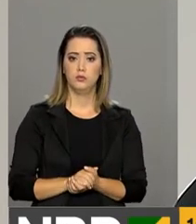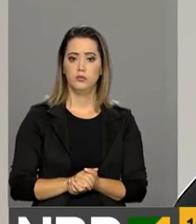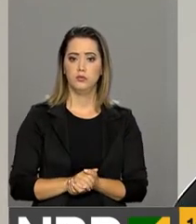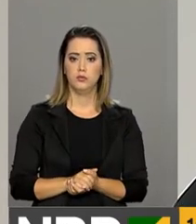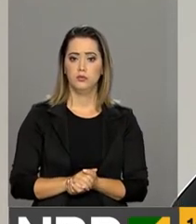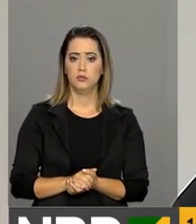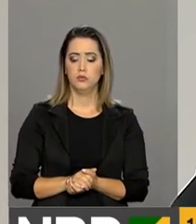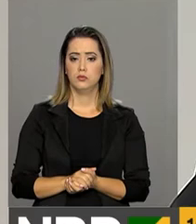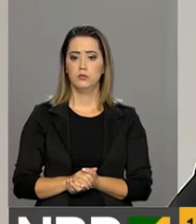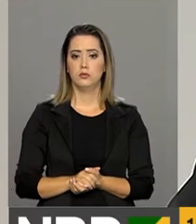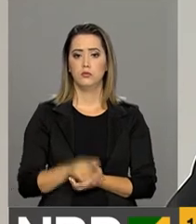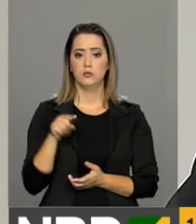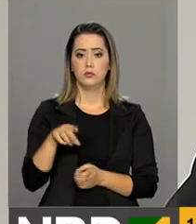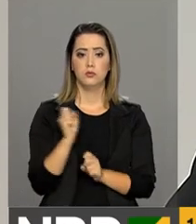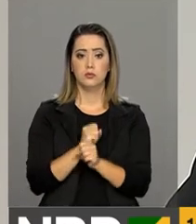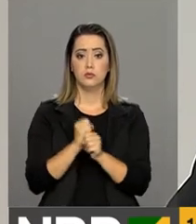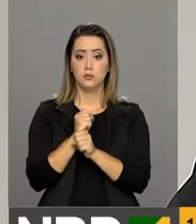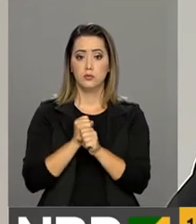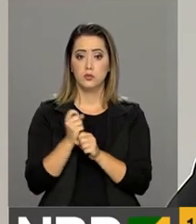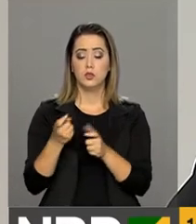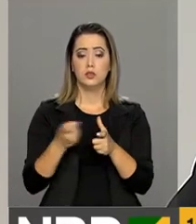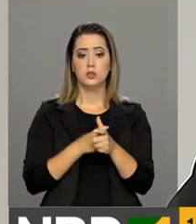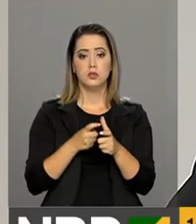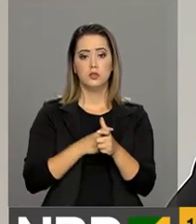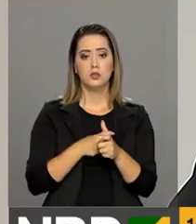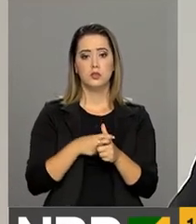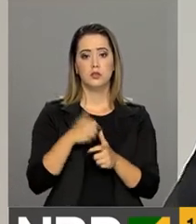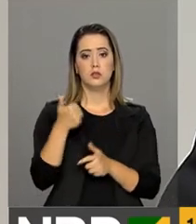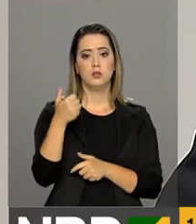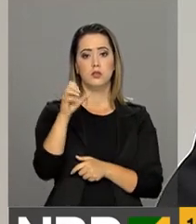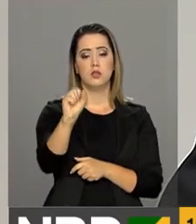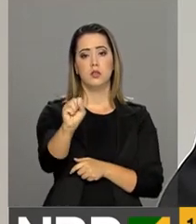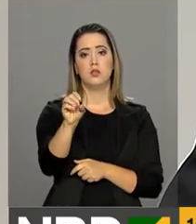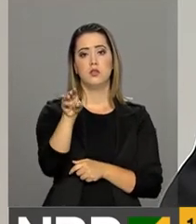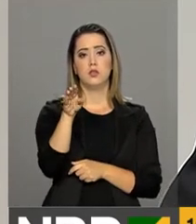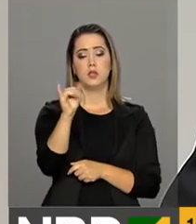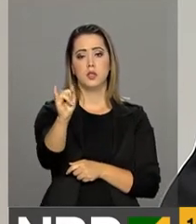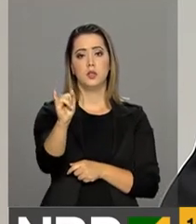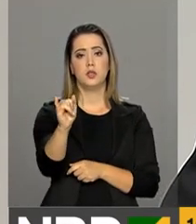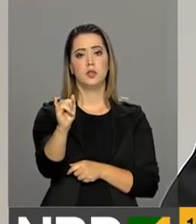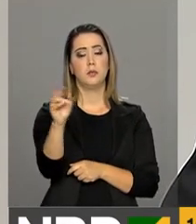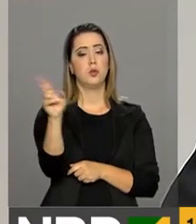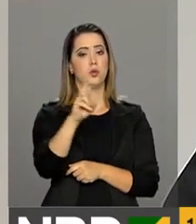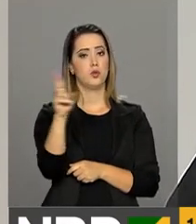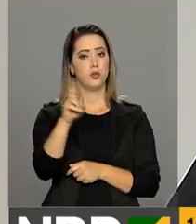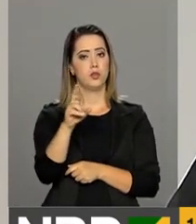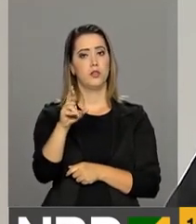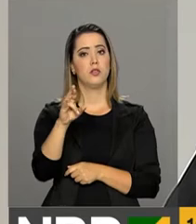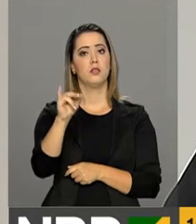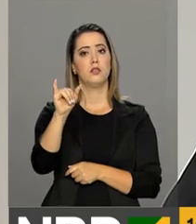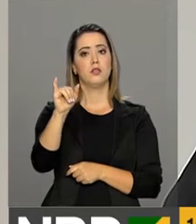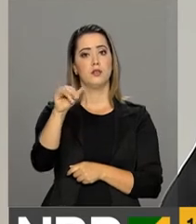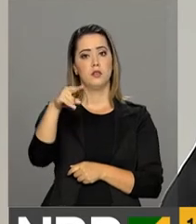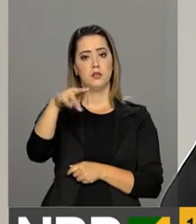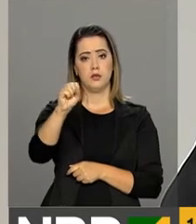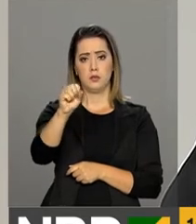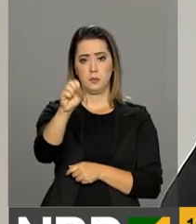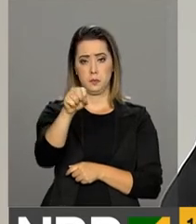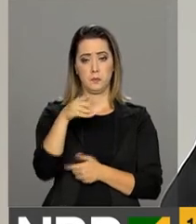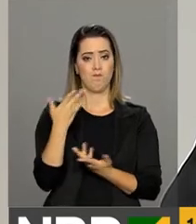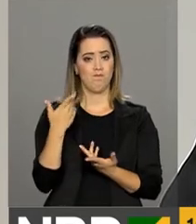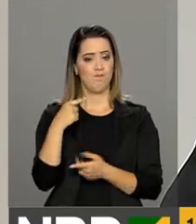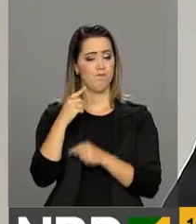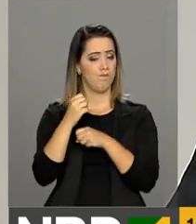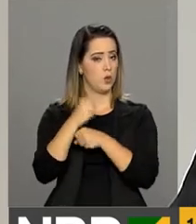este ano este ano 80 bilhões na previdência social são 200